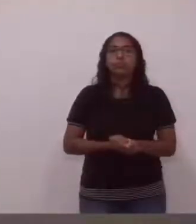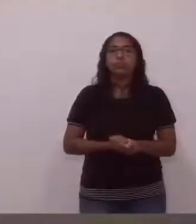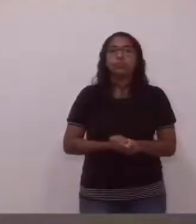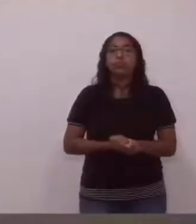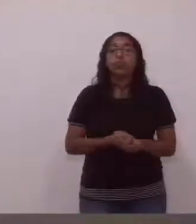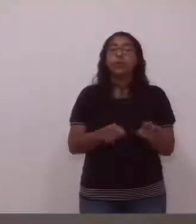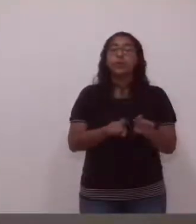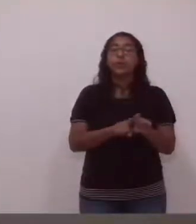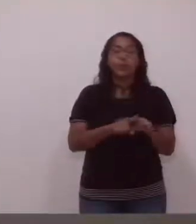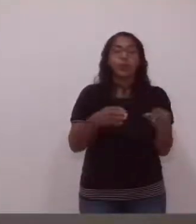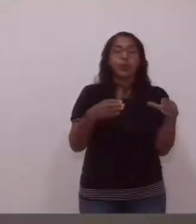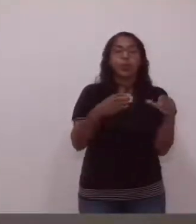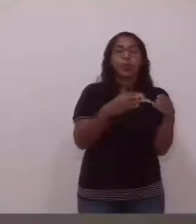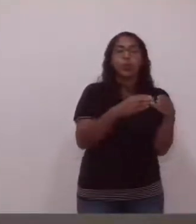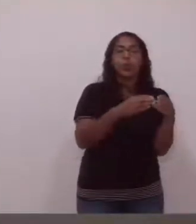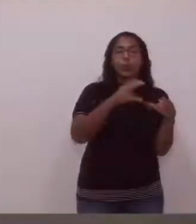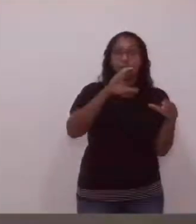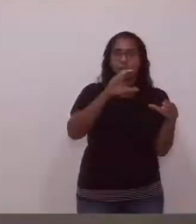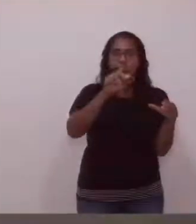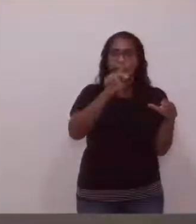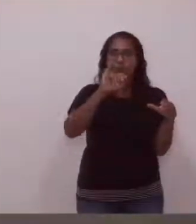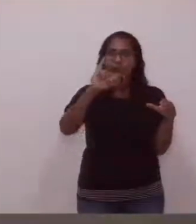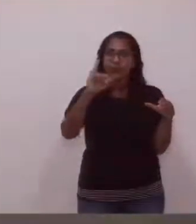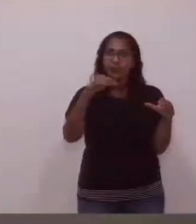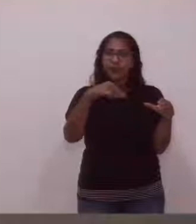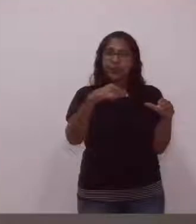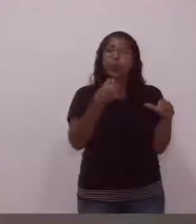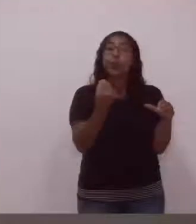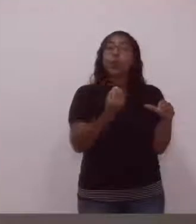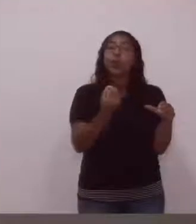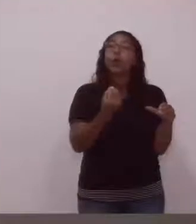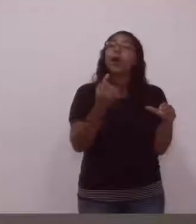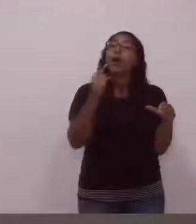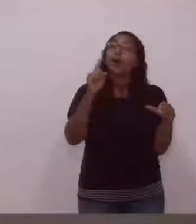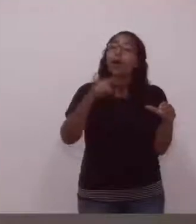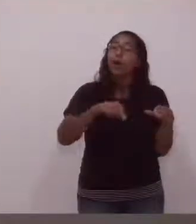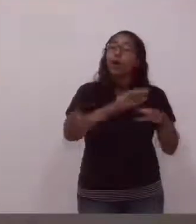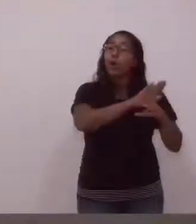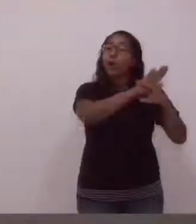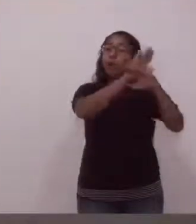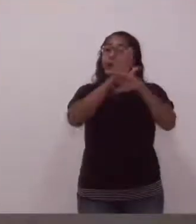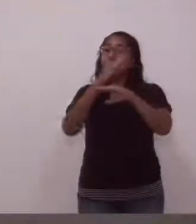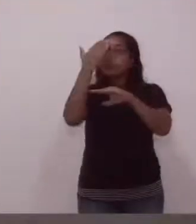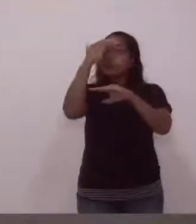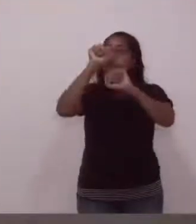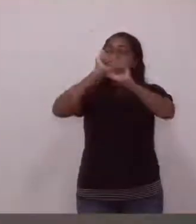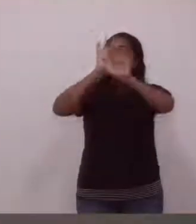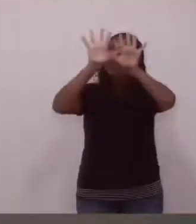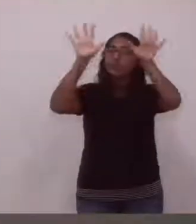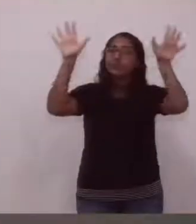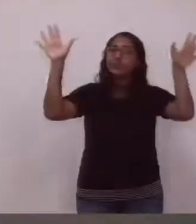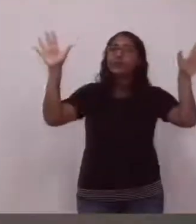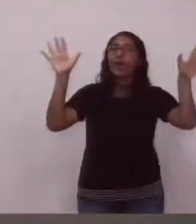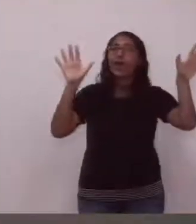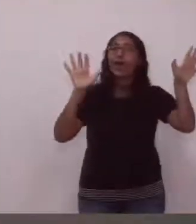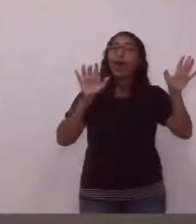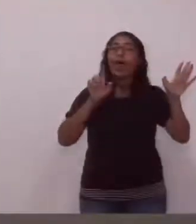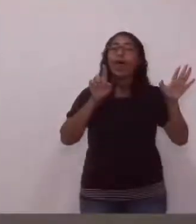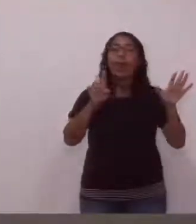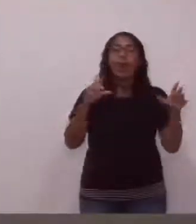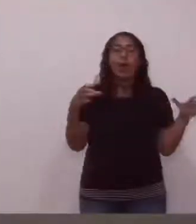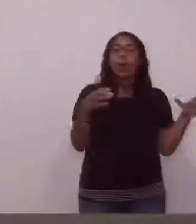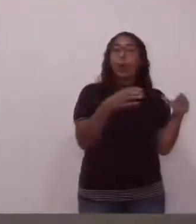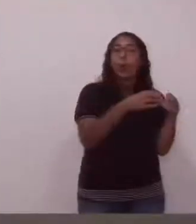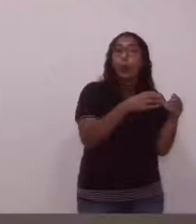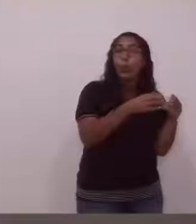comissão processante, ela é uma oportunidade de se clarear, de se explicar, de se colocar à